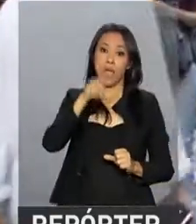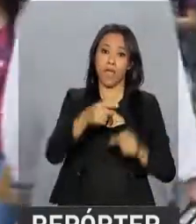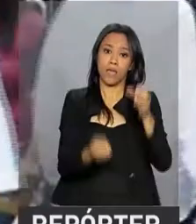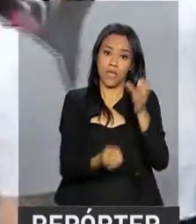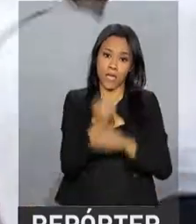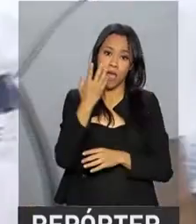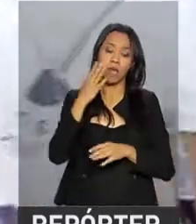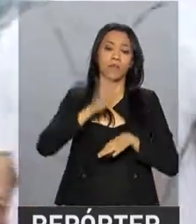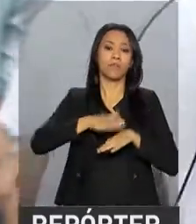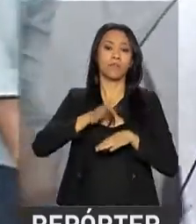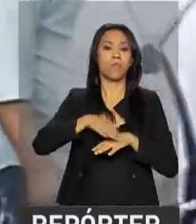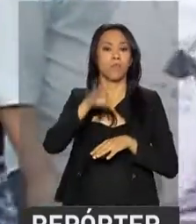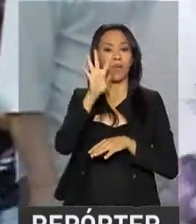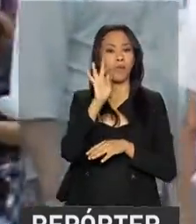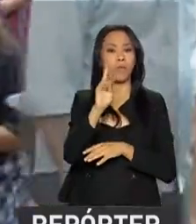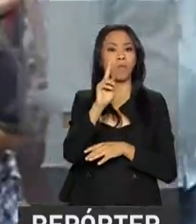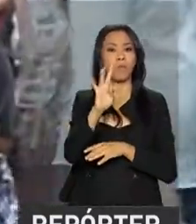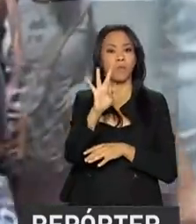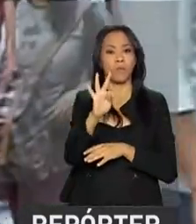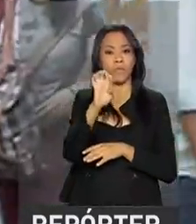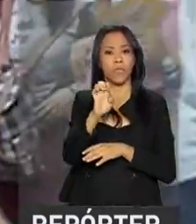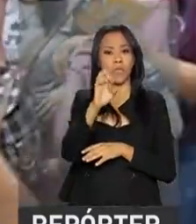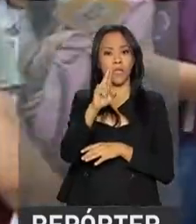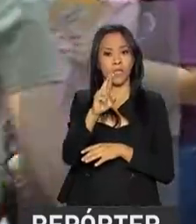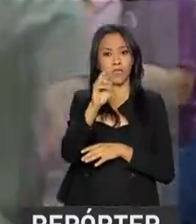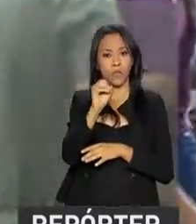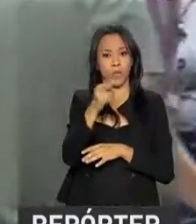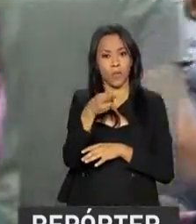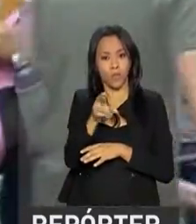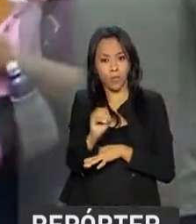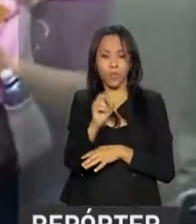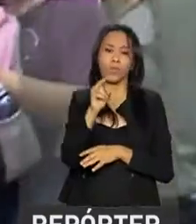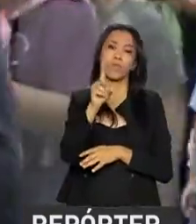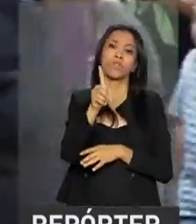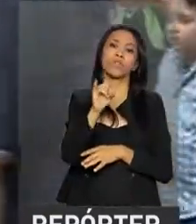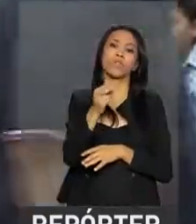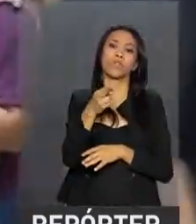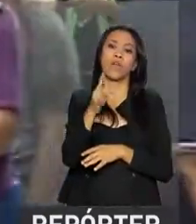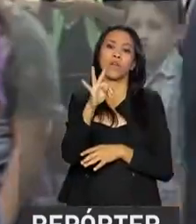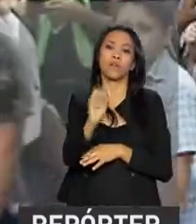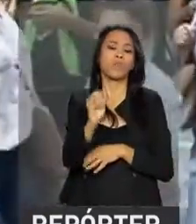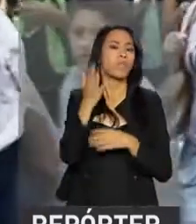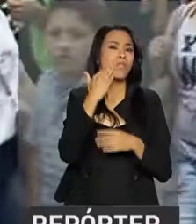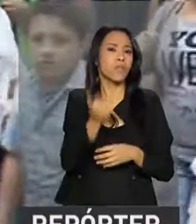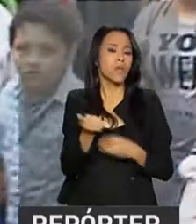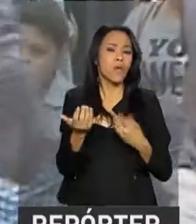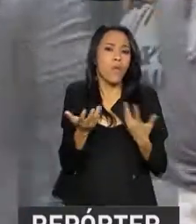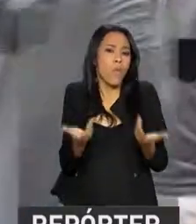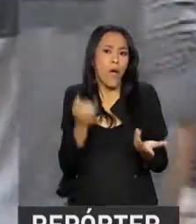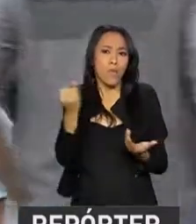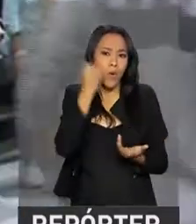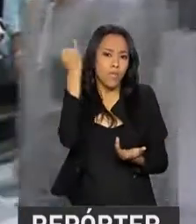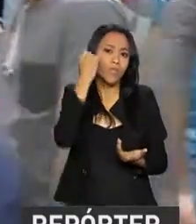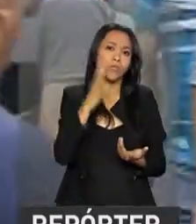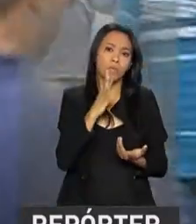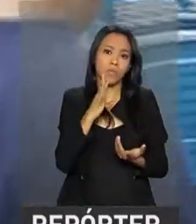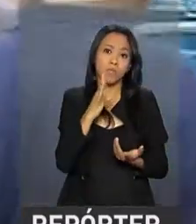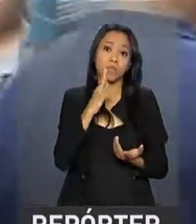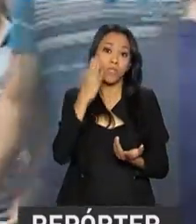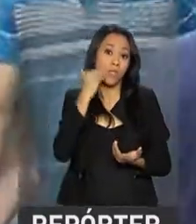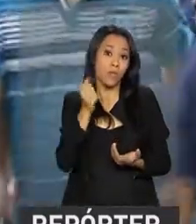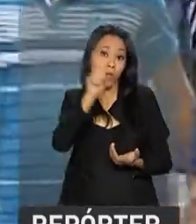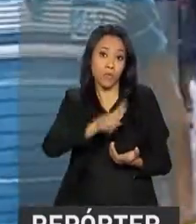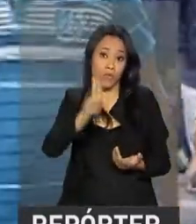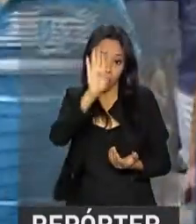para levar informações, tirar dúvidas e orientar a população sobre a importância da educação financeira e despertar nas